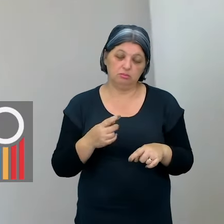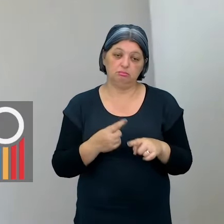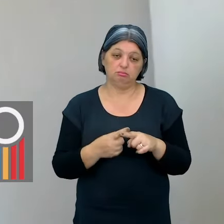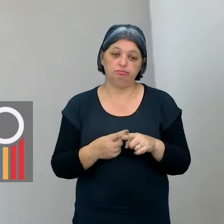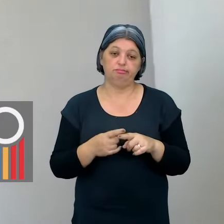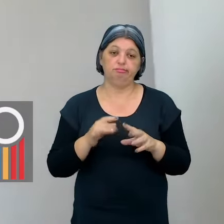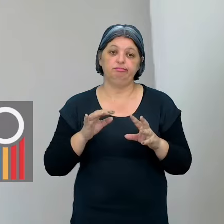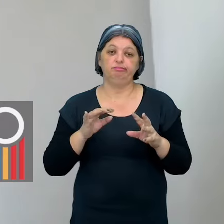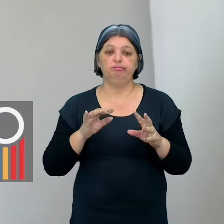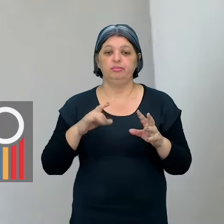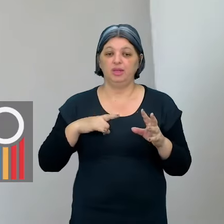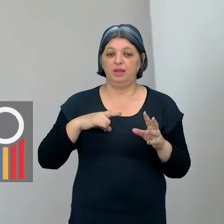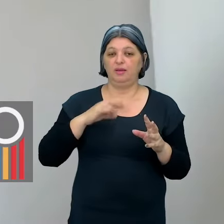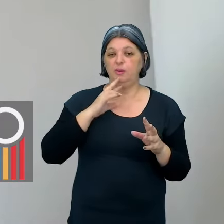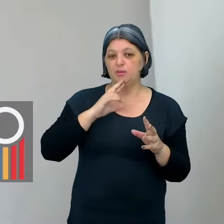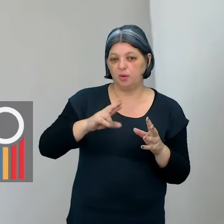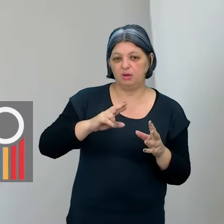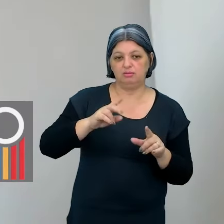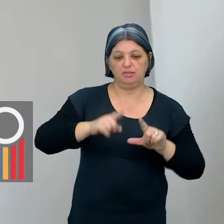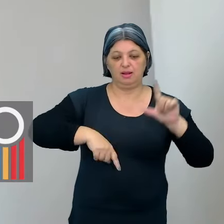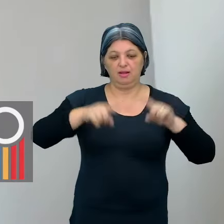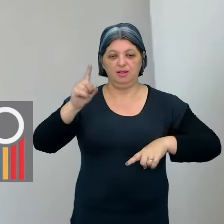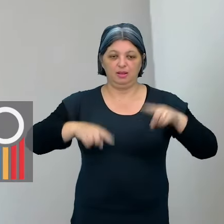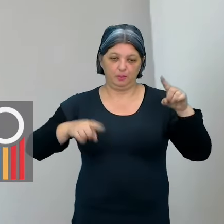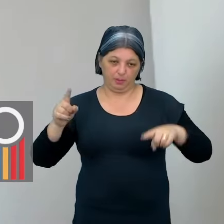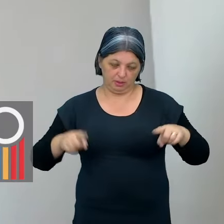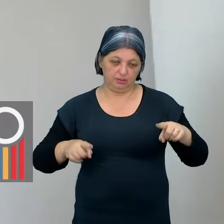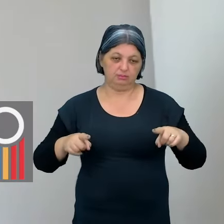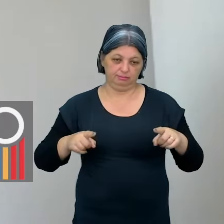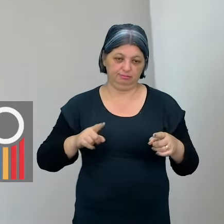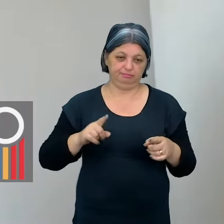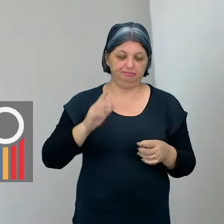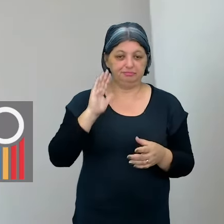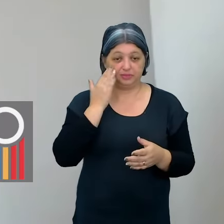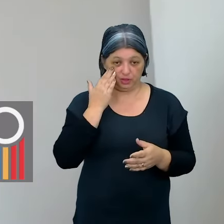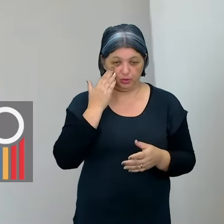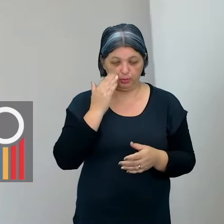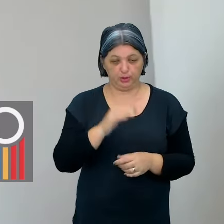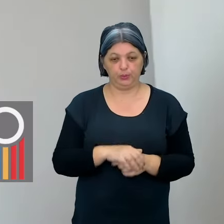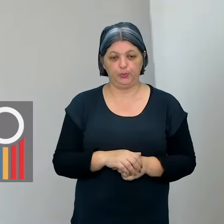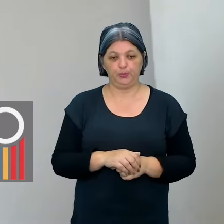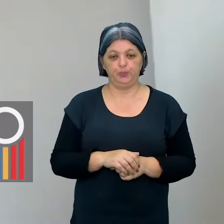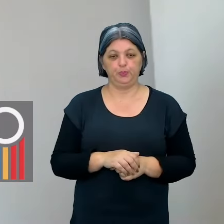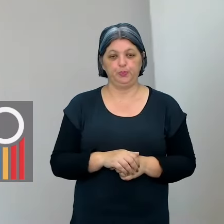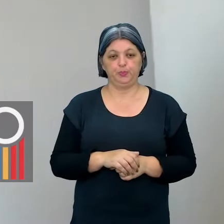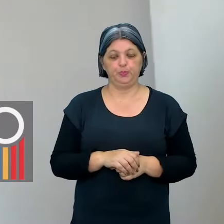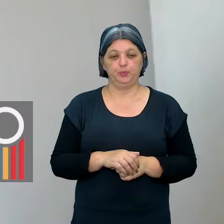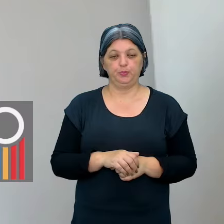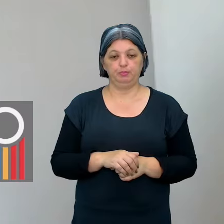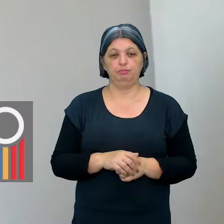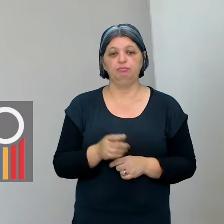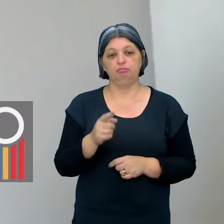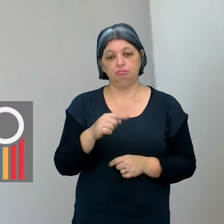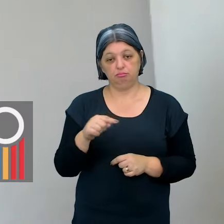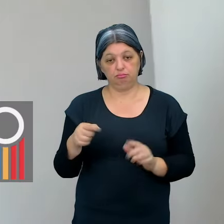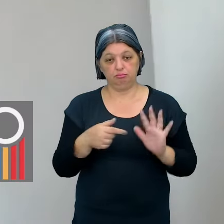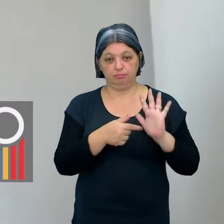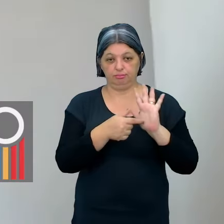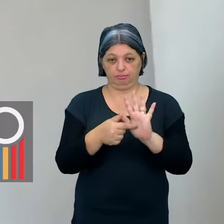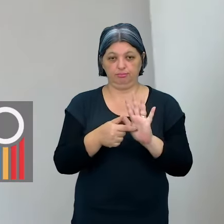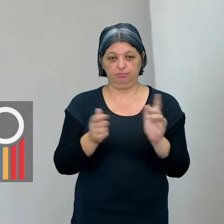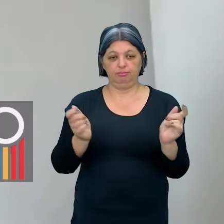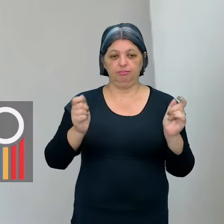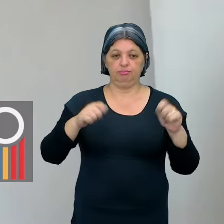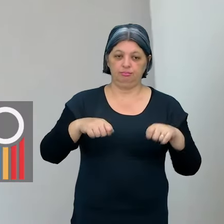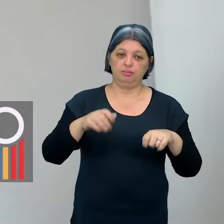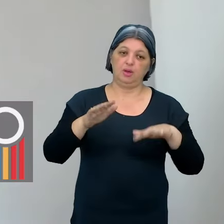requer outras variadas interpretações, né? Então, traremos aqui para vocês uma